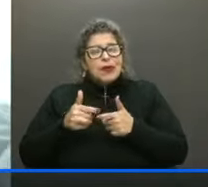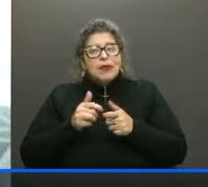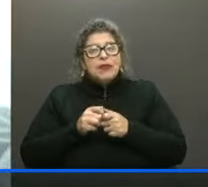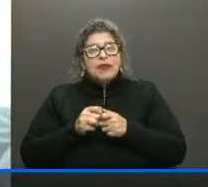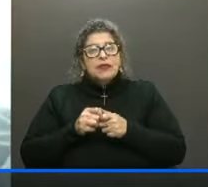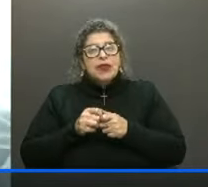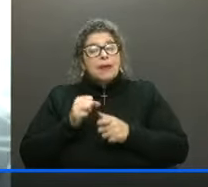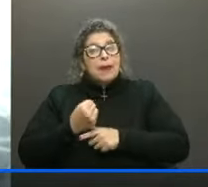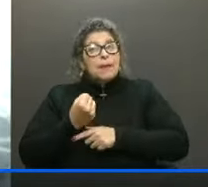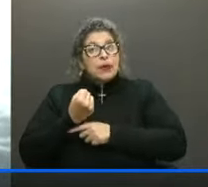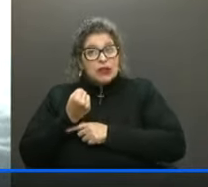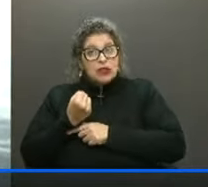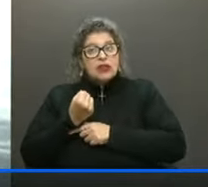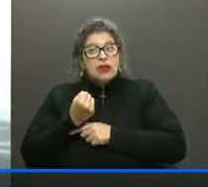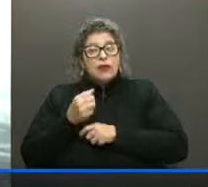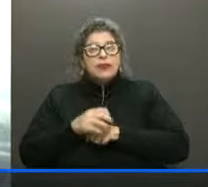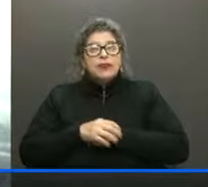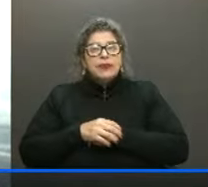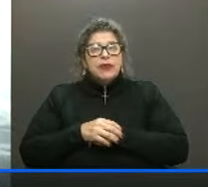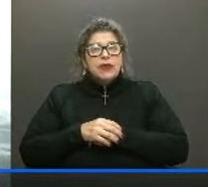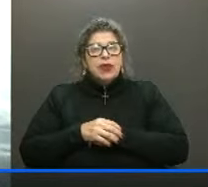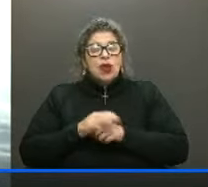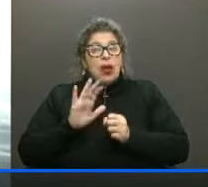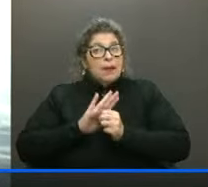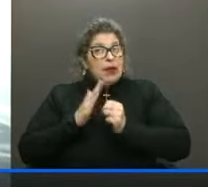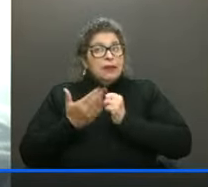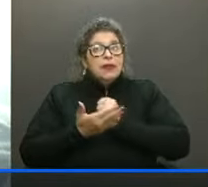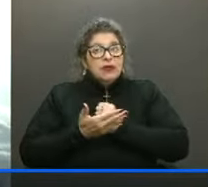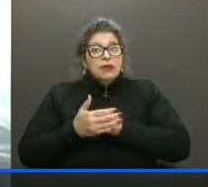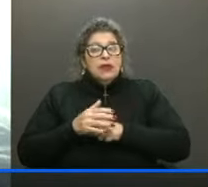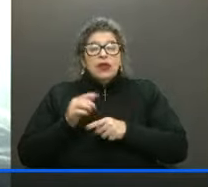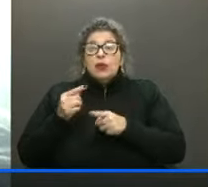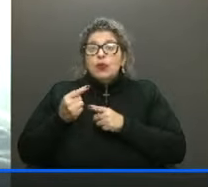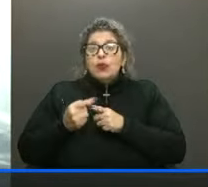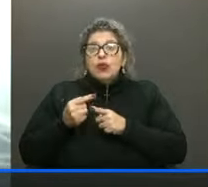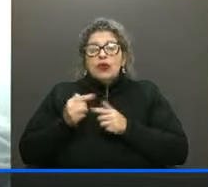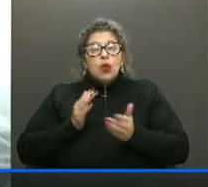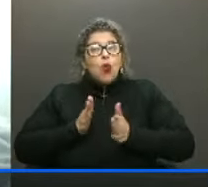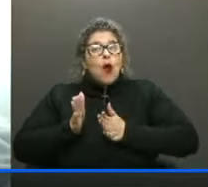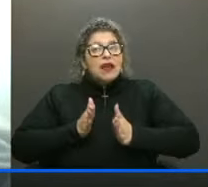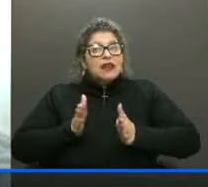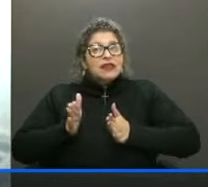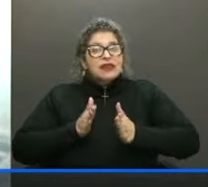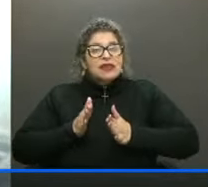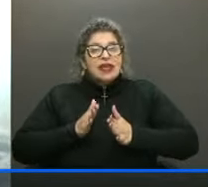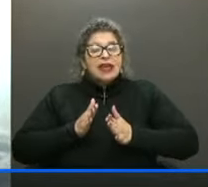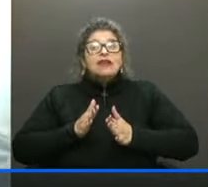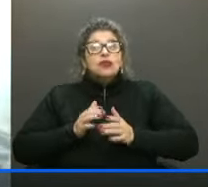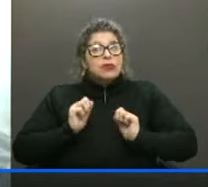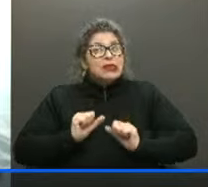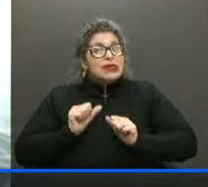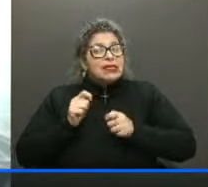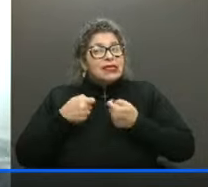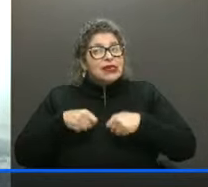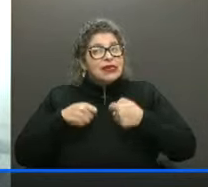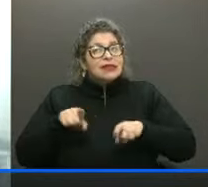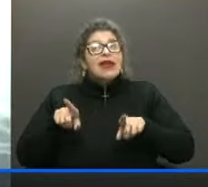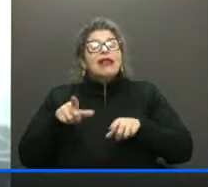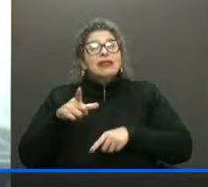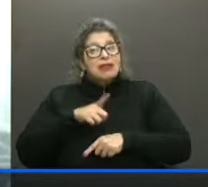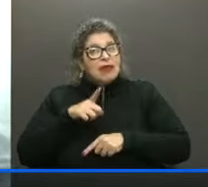além da proteção em relação à questão da pandemia, eu acho que o acesso a todos, né, que tem